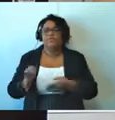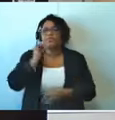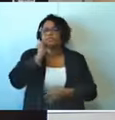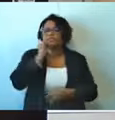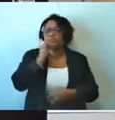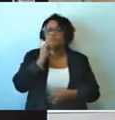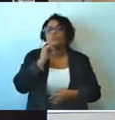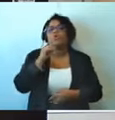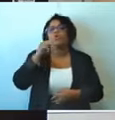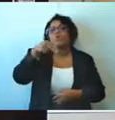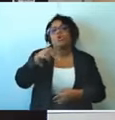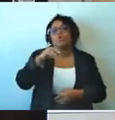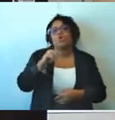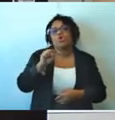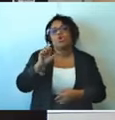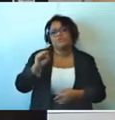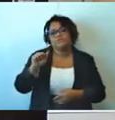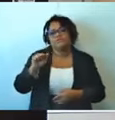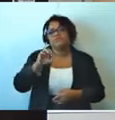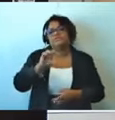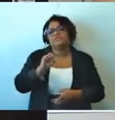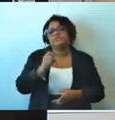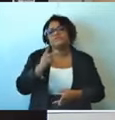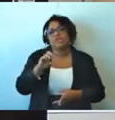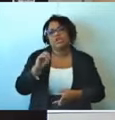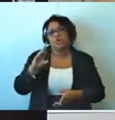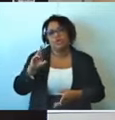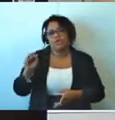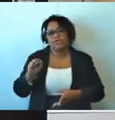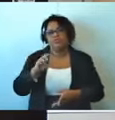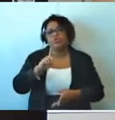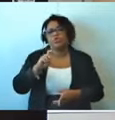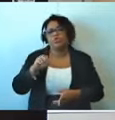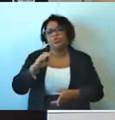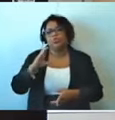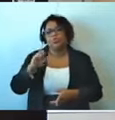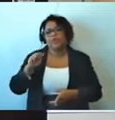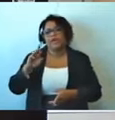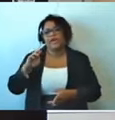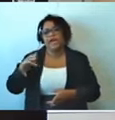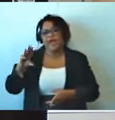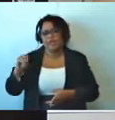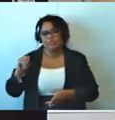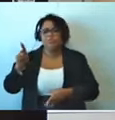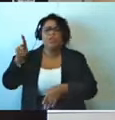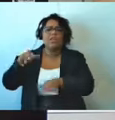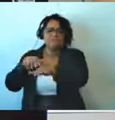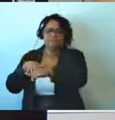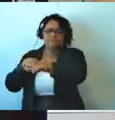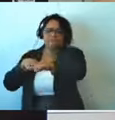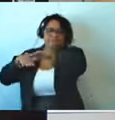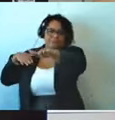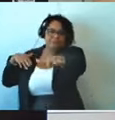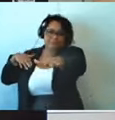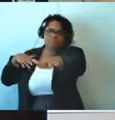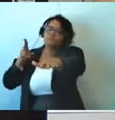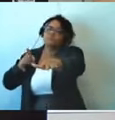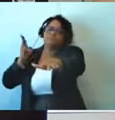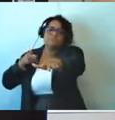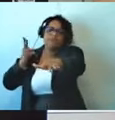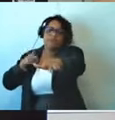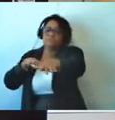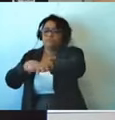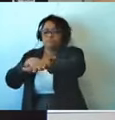uma via que tem retenção contumaz, todos os dias tem retenção ali. E o corredor se forma e os motociclistas vão